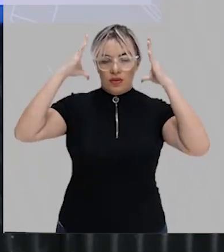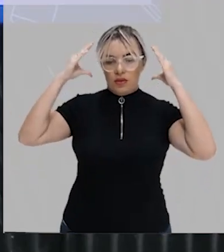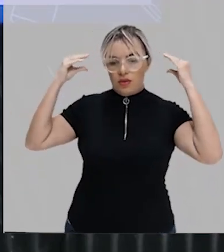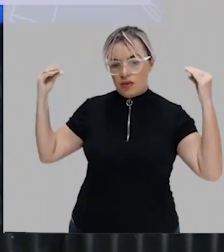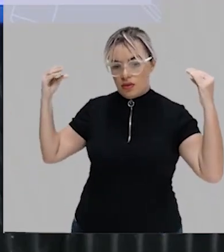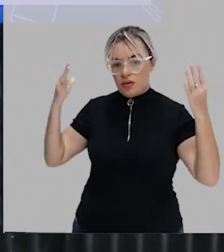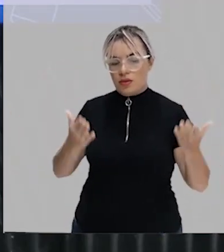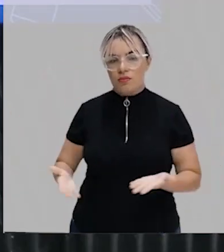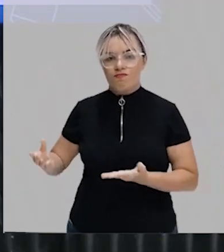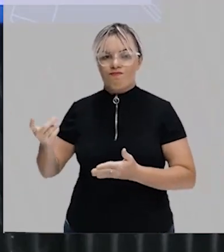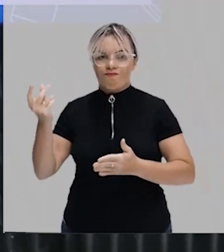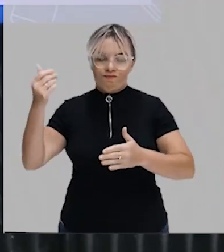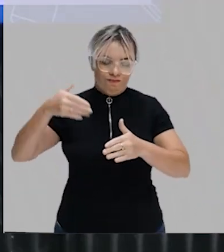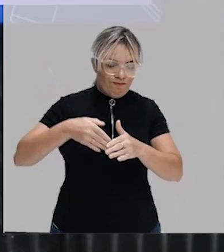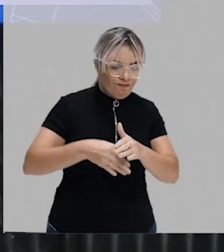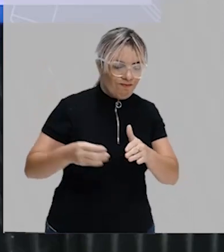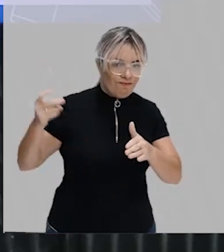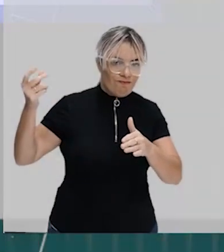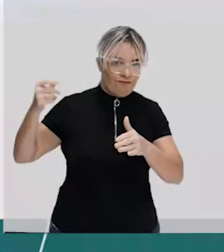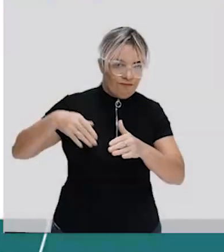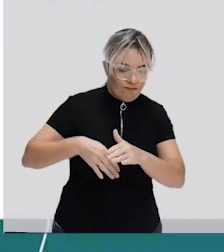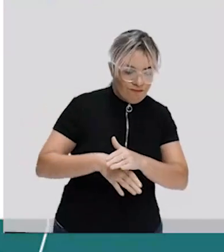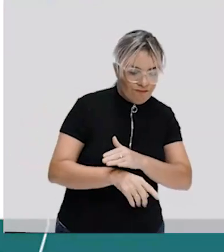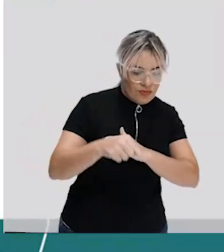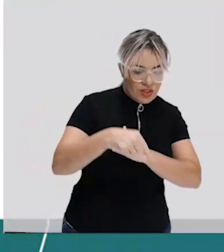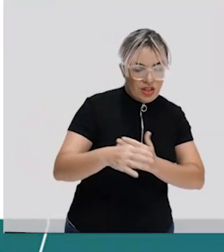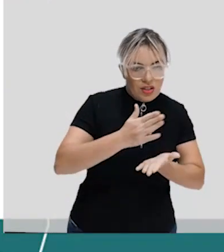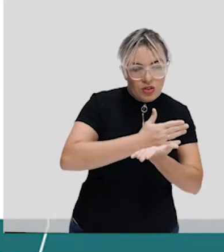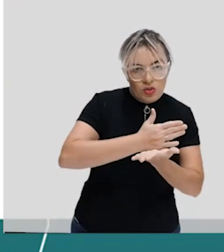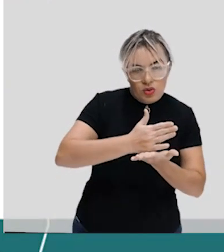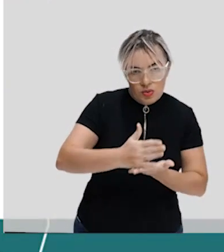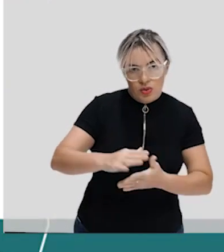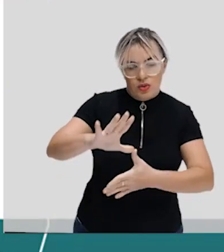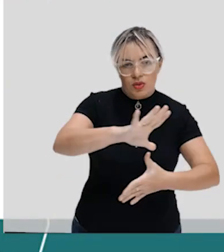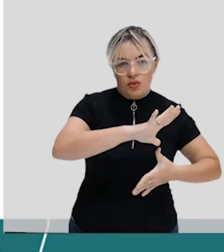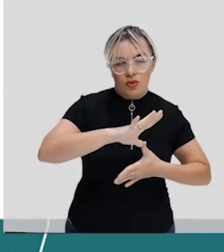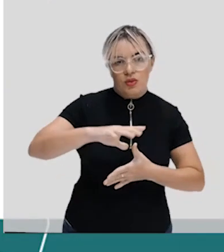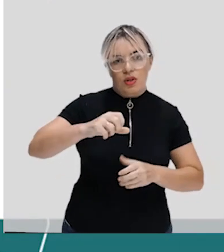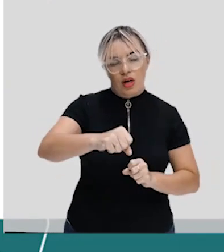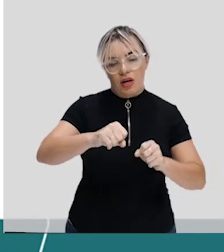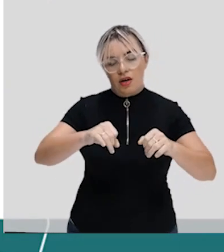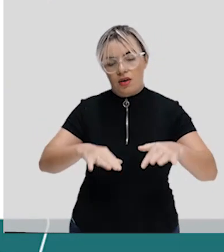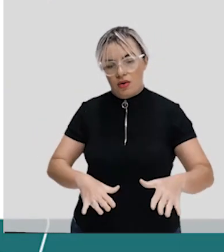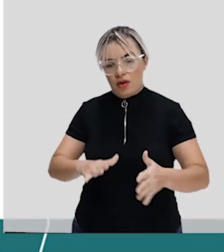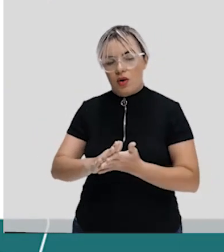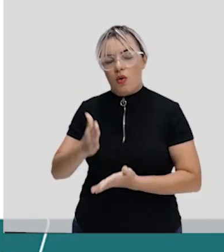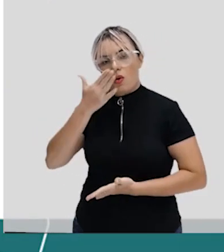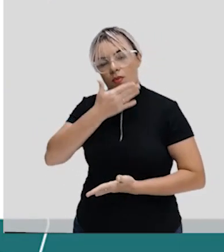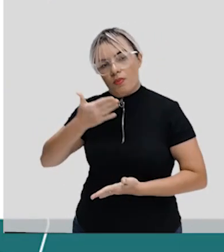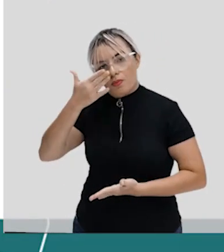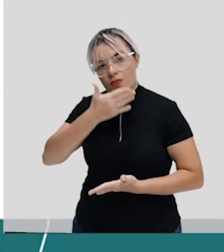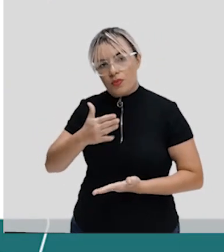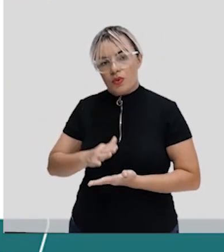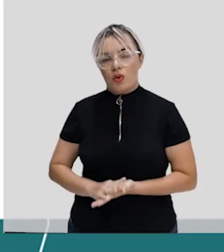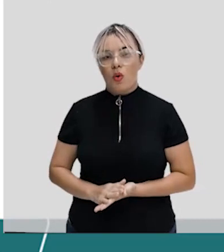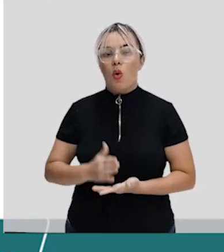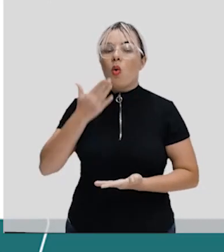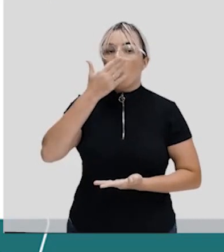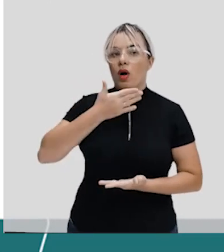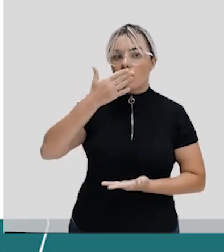flamengos, financiando essa estrutura inicialmente de agromanufatura açucareira. O açúcar, que era um